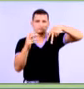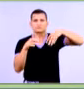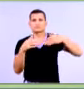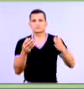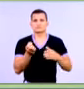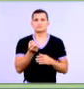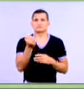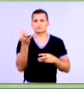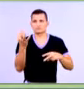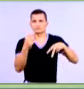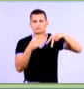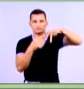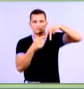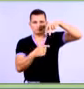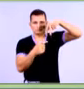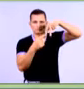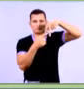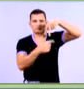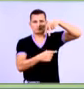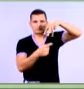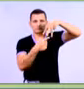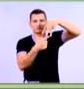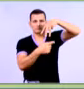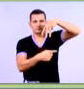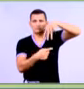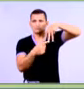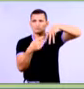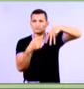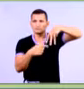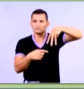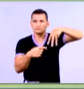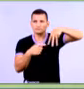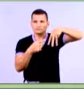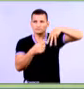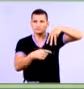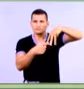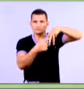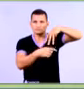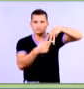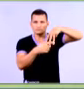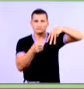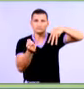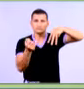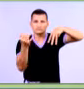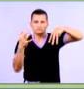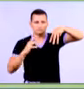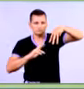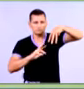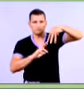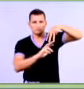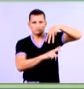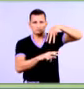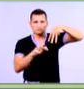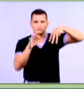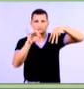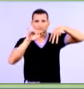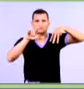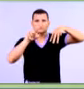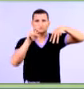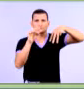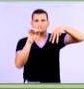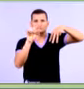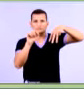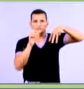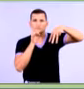quantidade de nós aqui, ó, para cada nó desse, eu tenho uma quantidade diferente de filhos. Então, por exemplo, se ele é